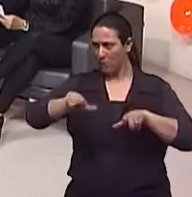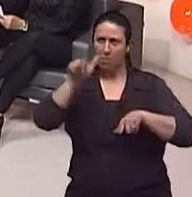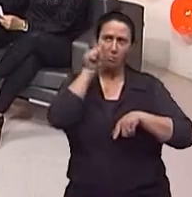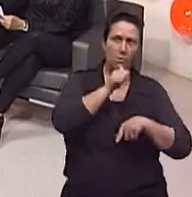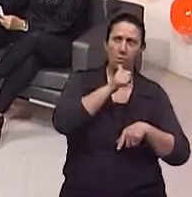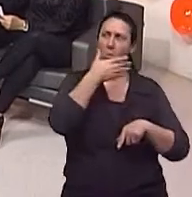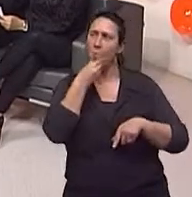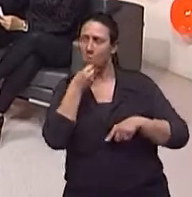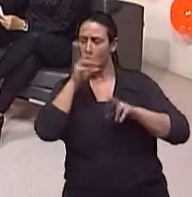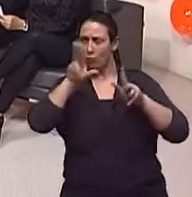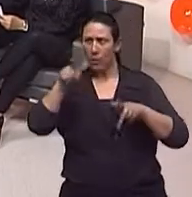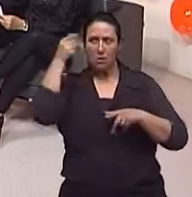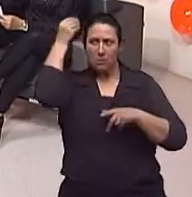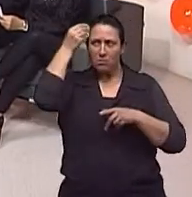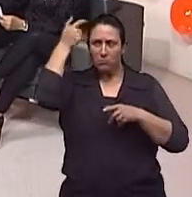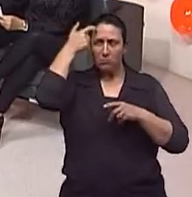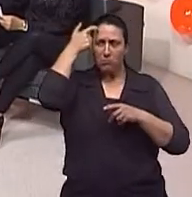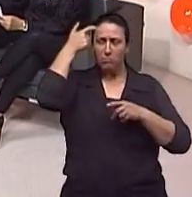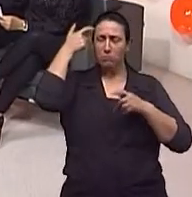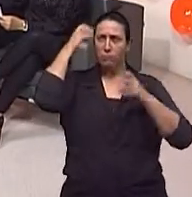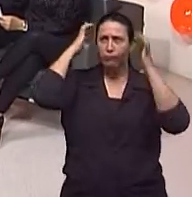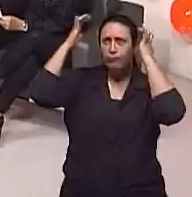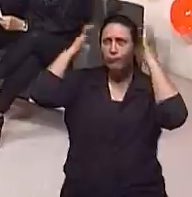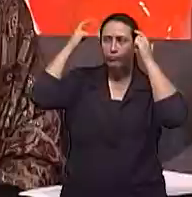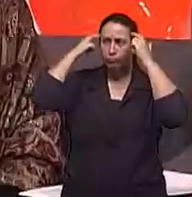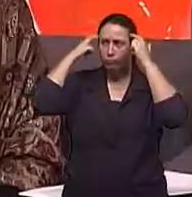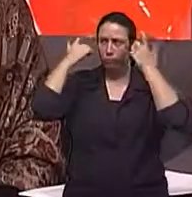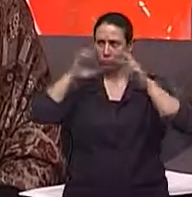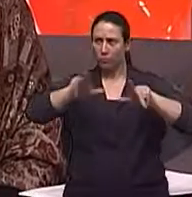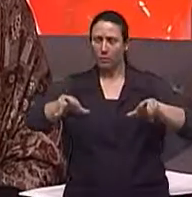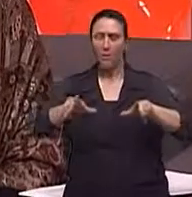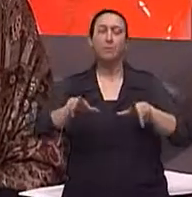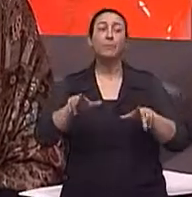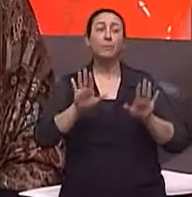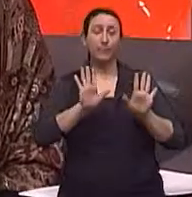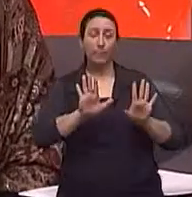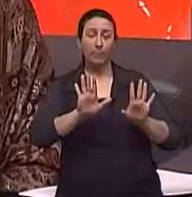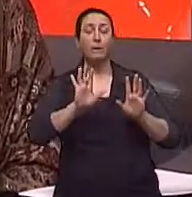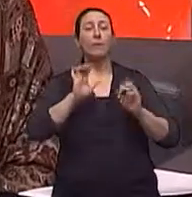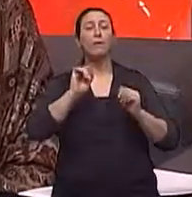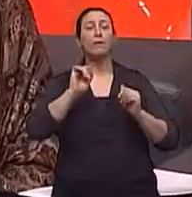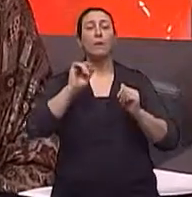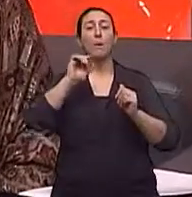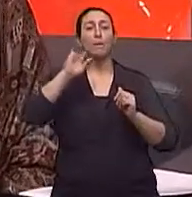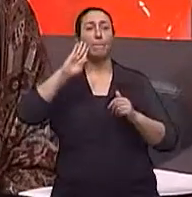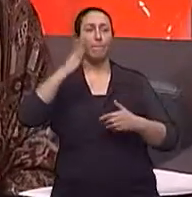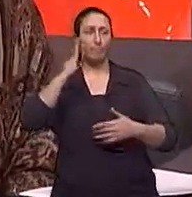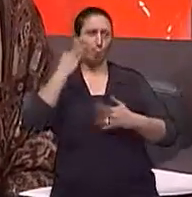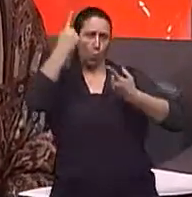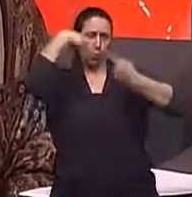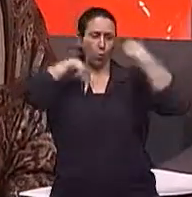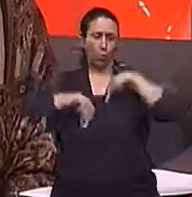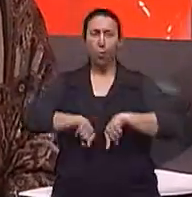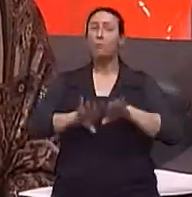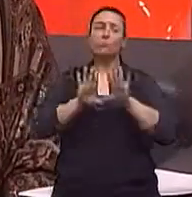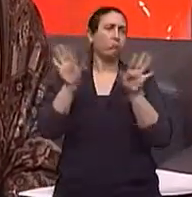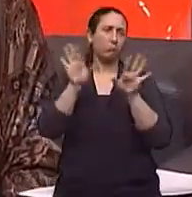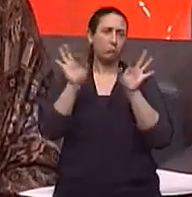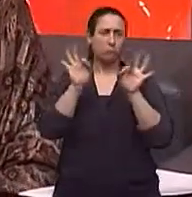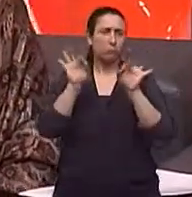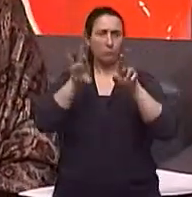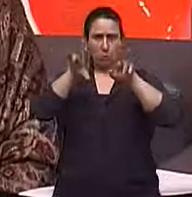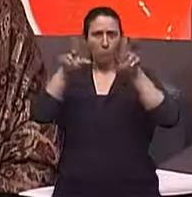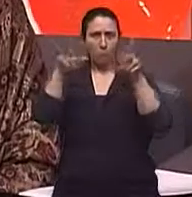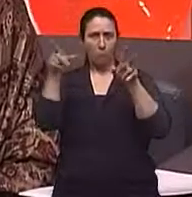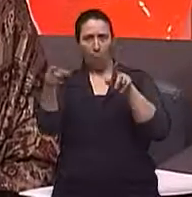feminino para o masculino ou não tem diferença nenhuma é em termos biológicos não existe nenhuma diferença entre o aparelho psíquico de